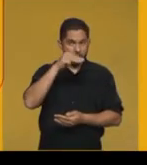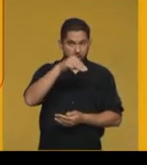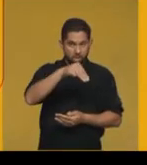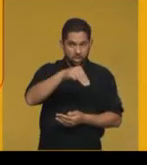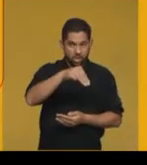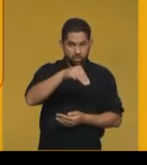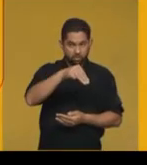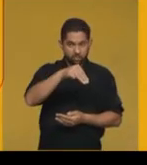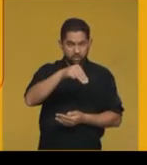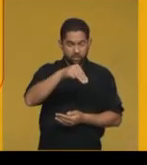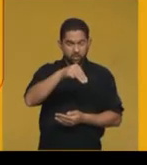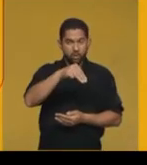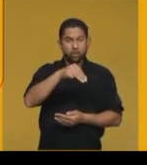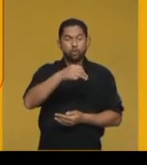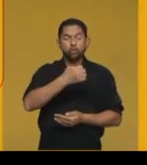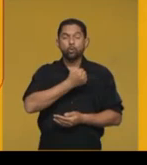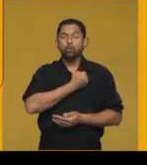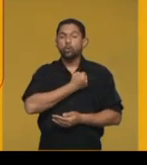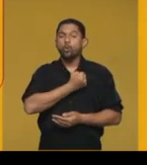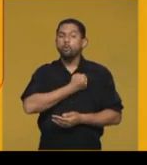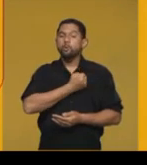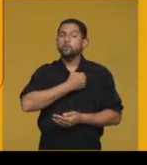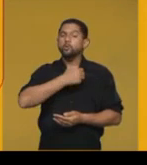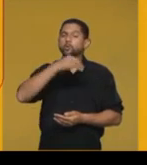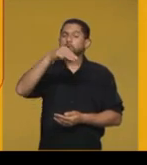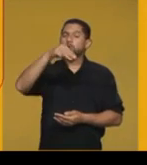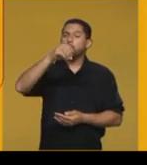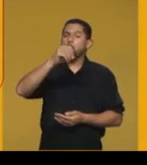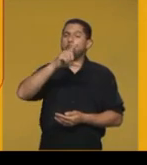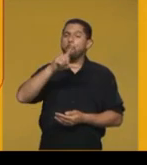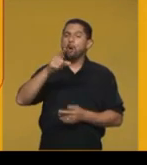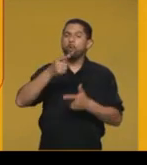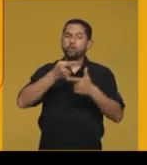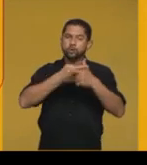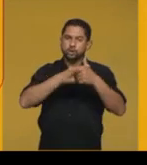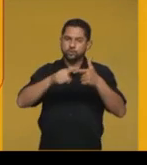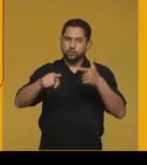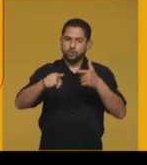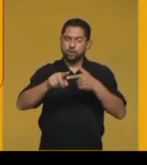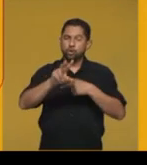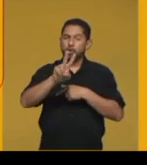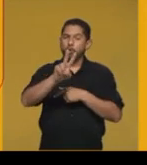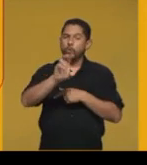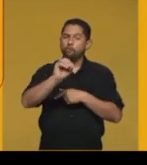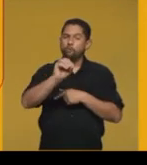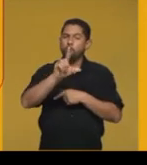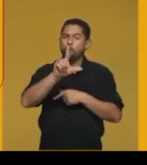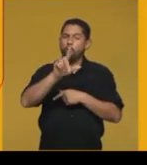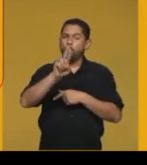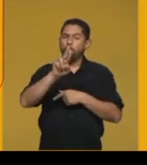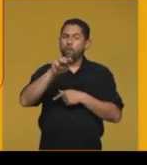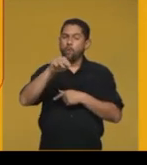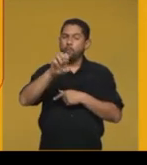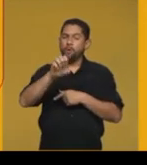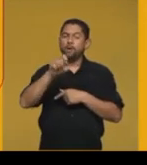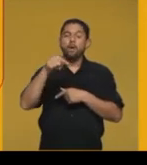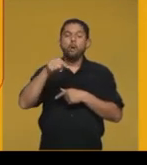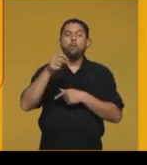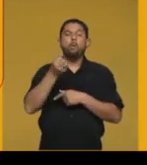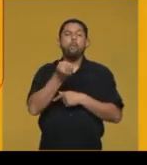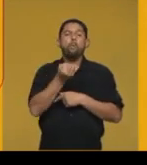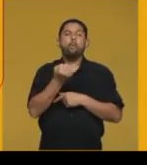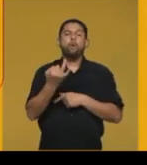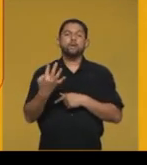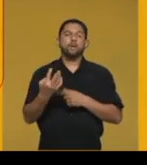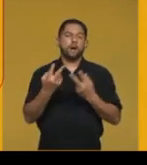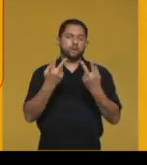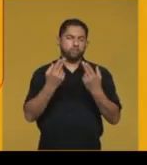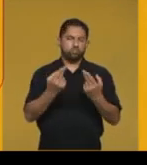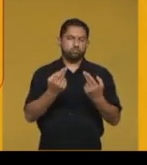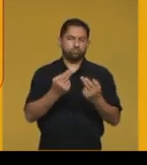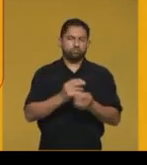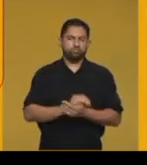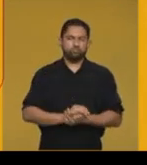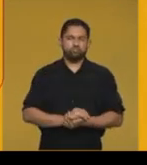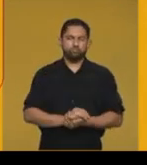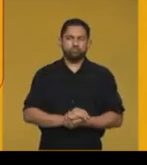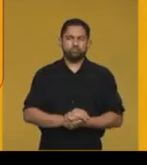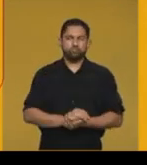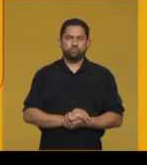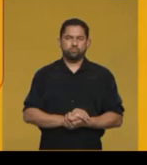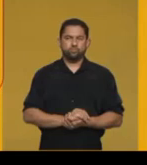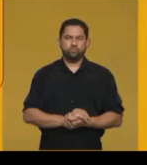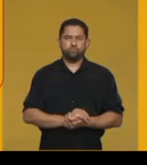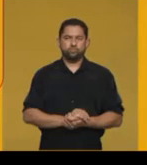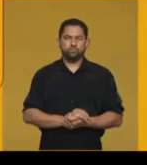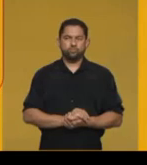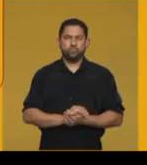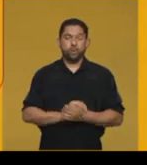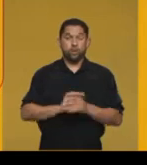mols dividido pelo volume. Se eu quero saber apenas o número de mols, o que eu faço? Isolo ele. Número